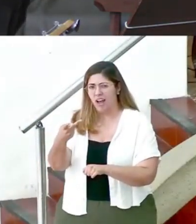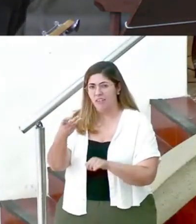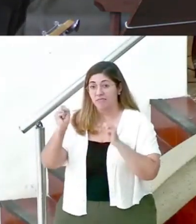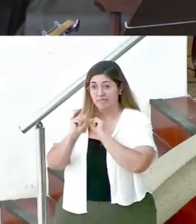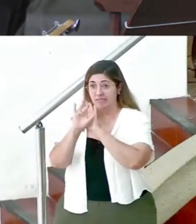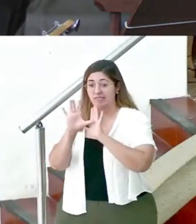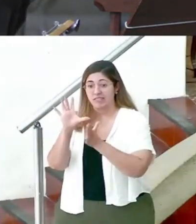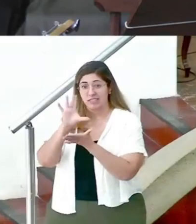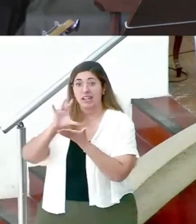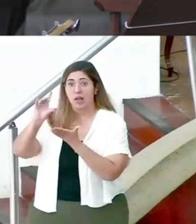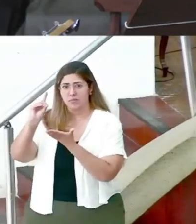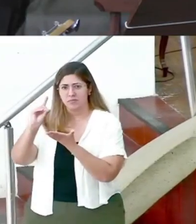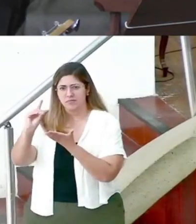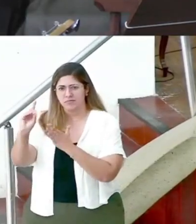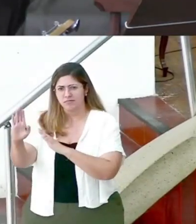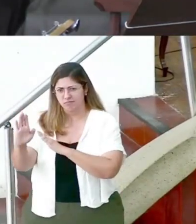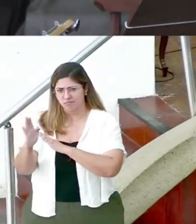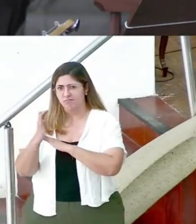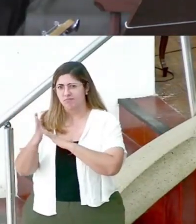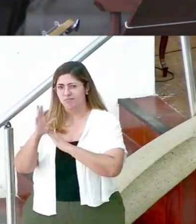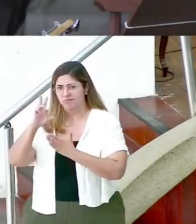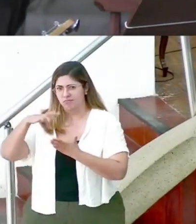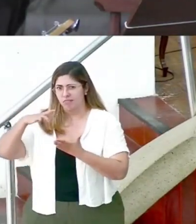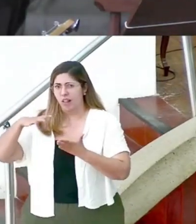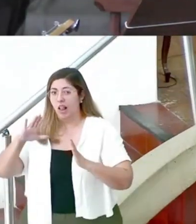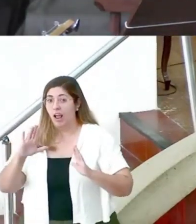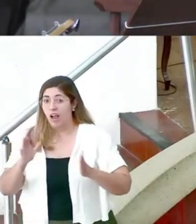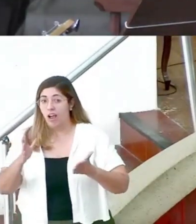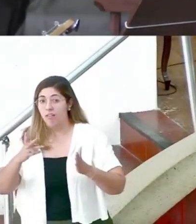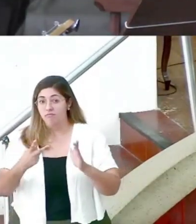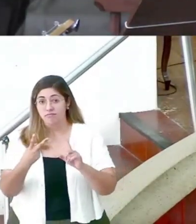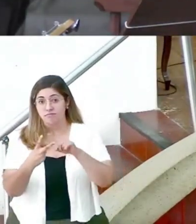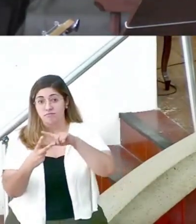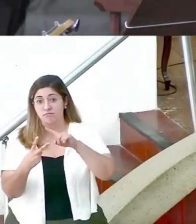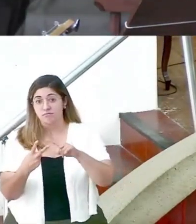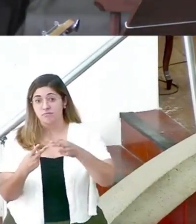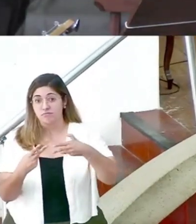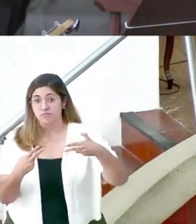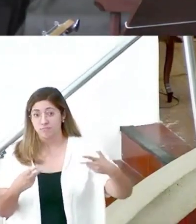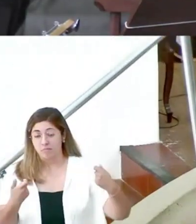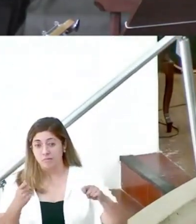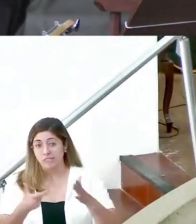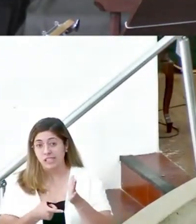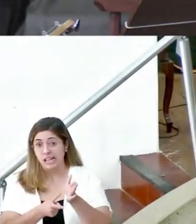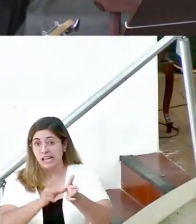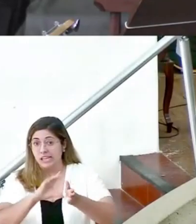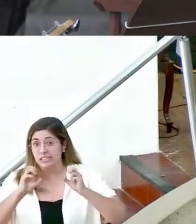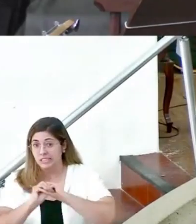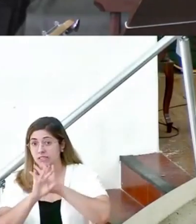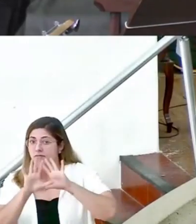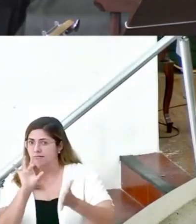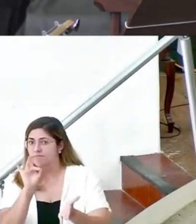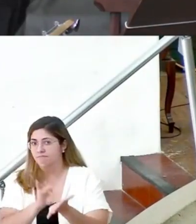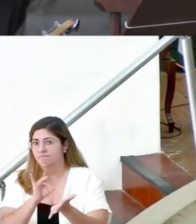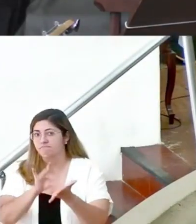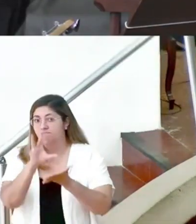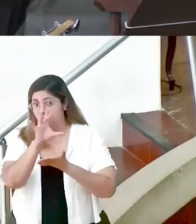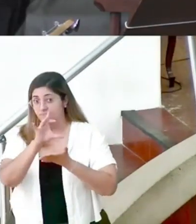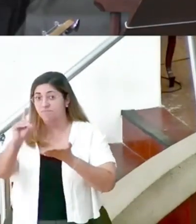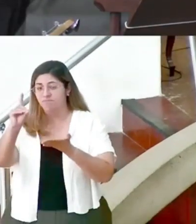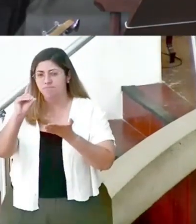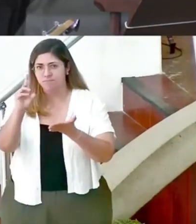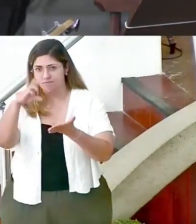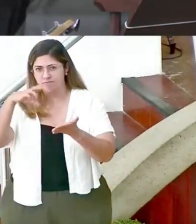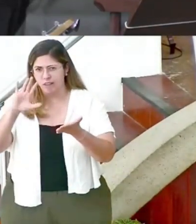nos ajudar em pelo menos dois pré-requisitos para se glorificar mesmo a Deus. Vou